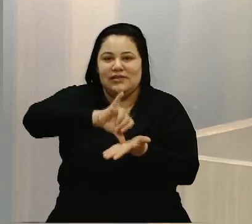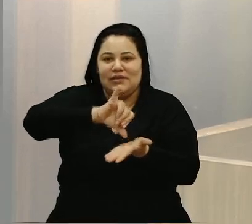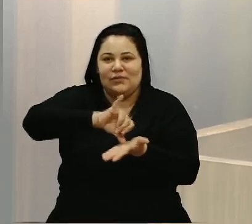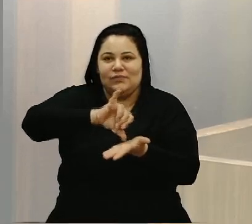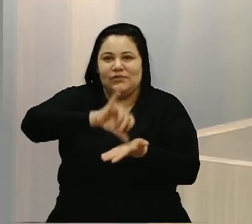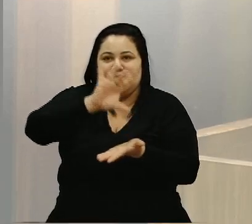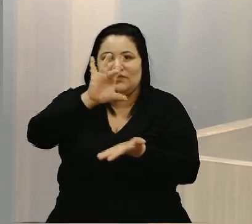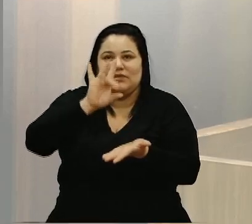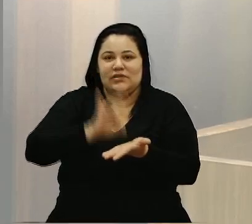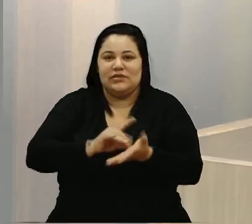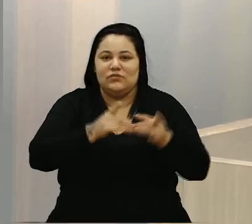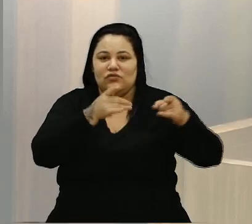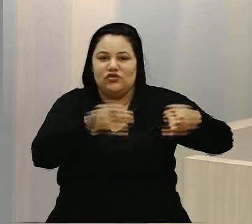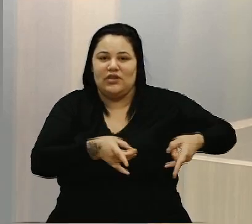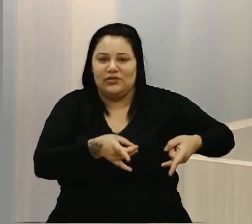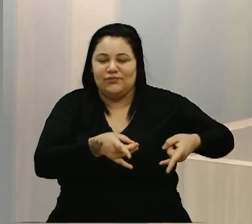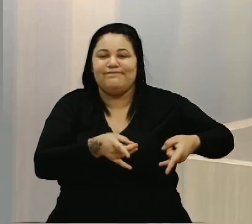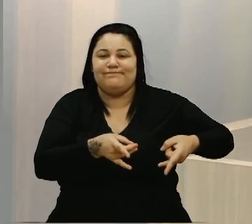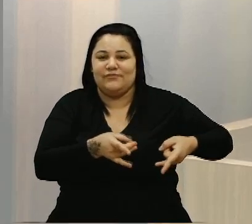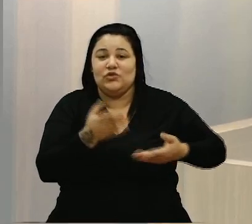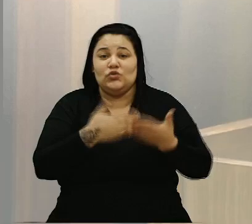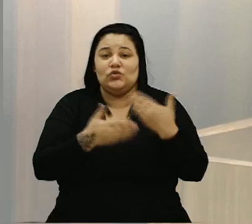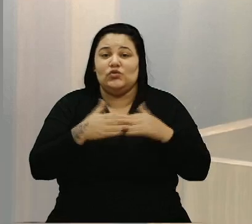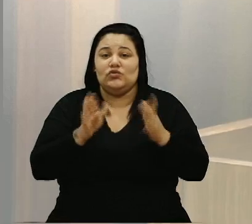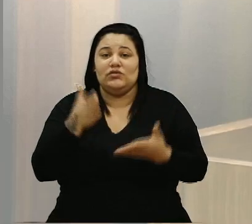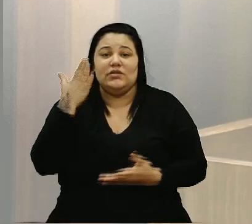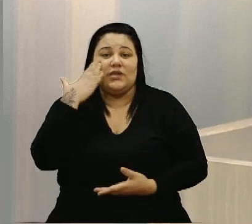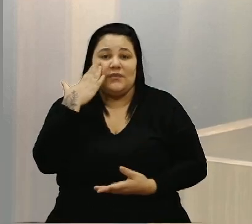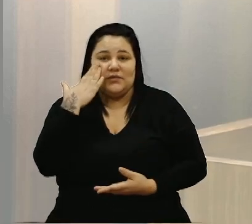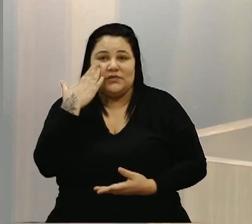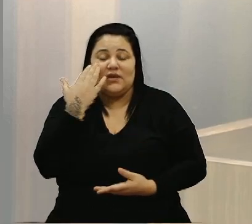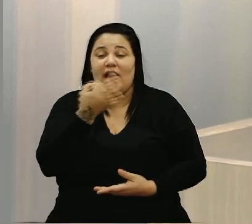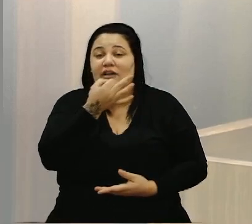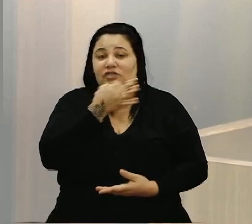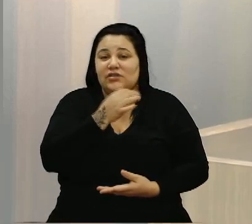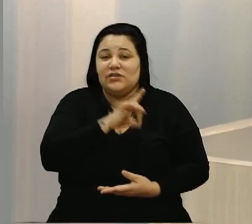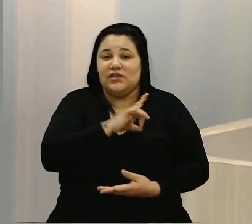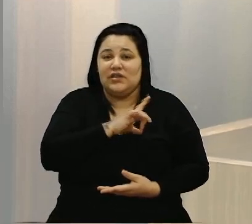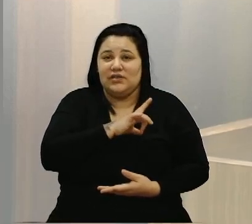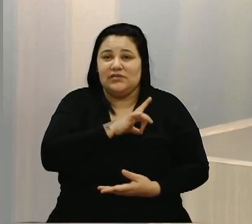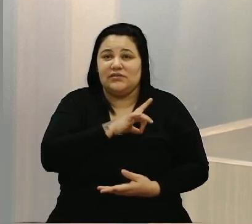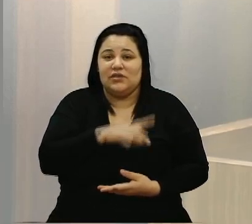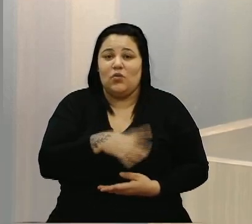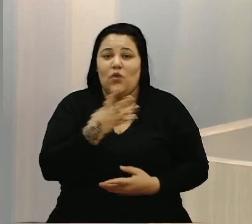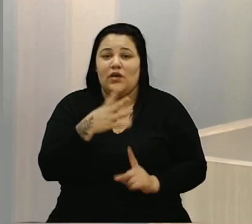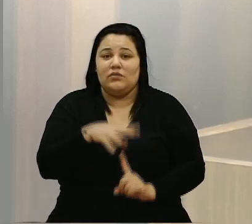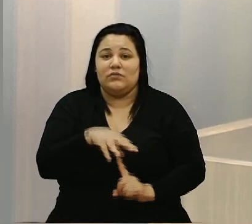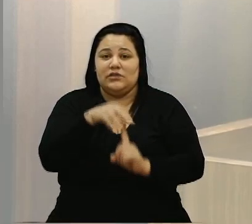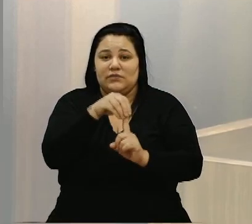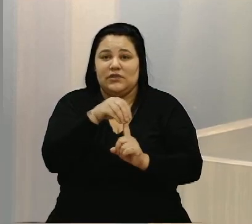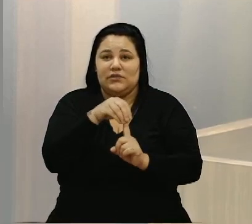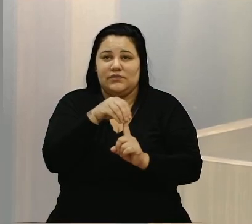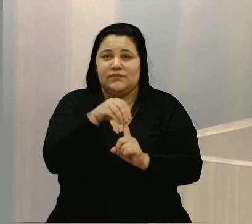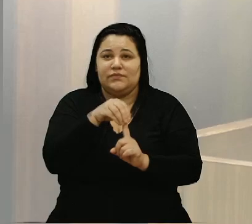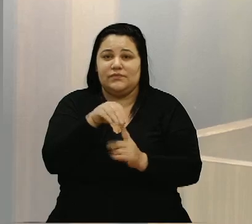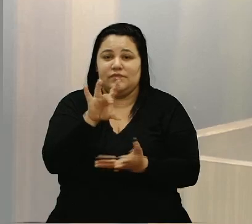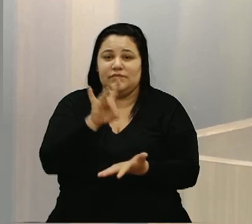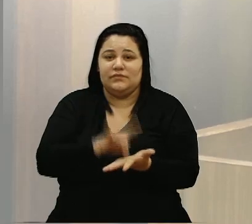Leitos. Todos aqui sabem também que Caxias tem uma das 4 centrais de regulação de